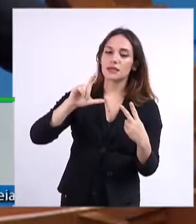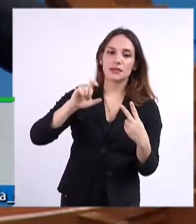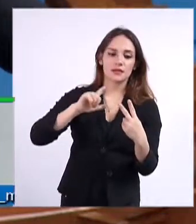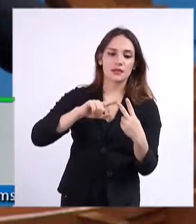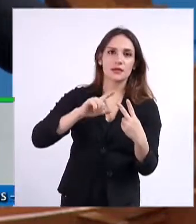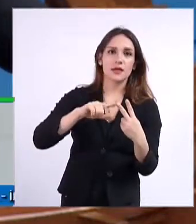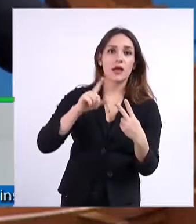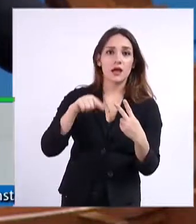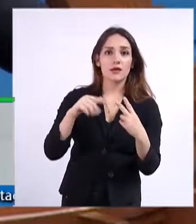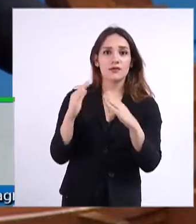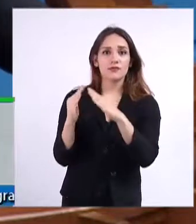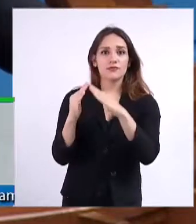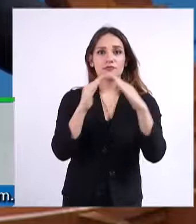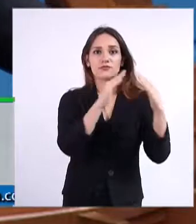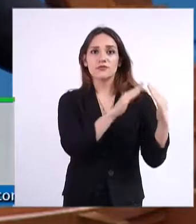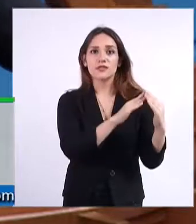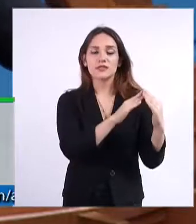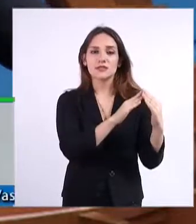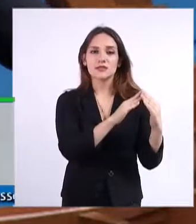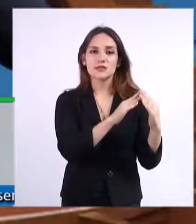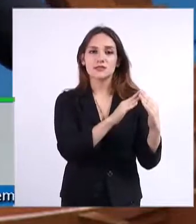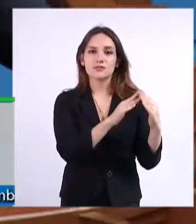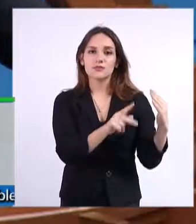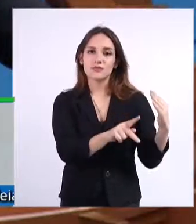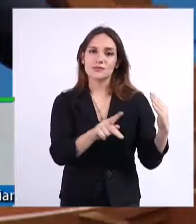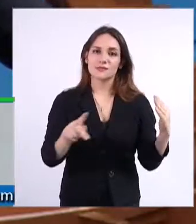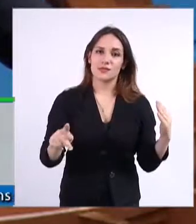era vizinho do presidente da República.